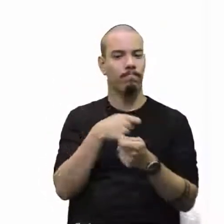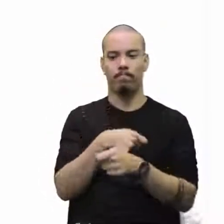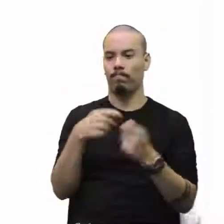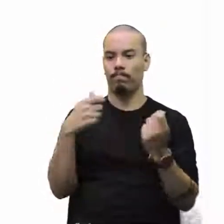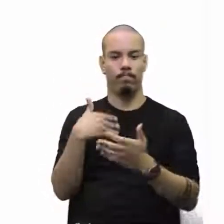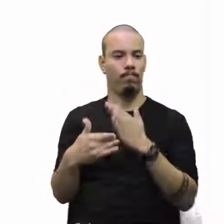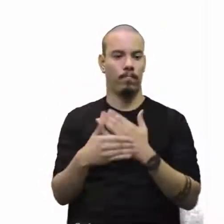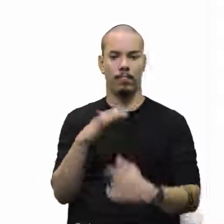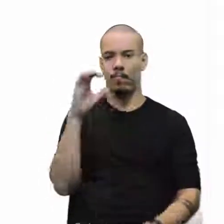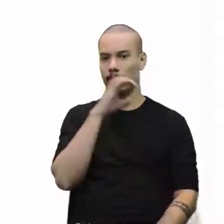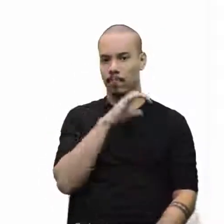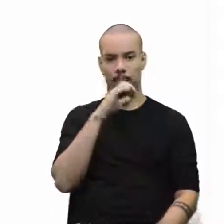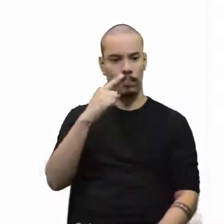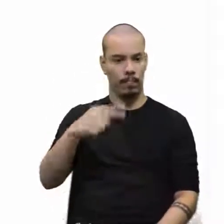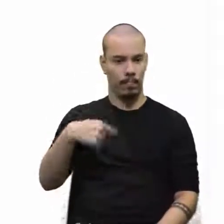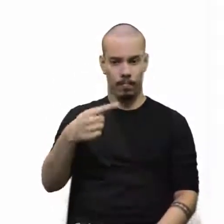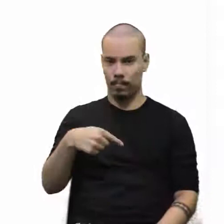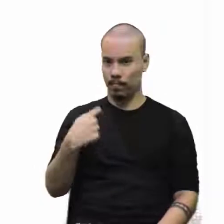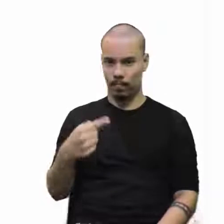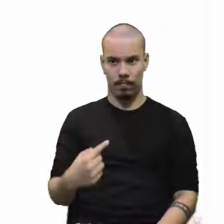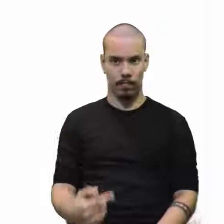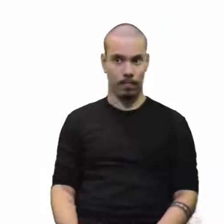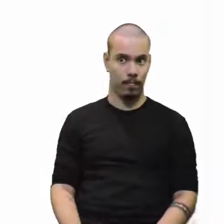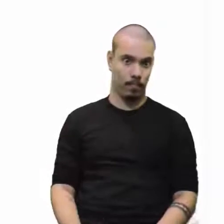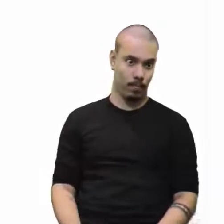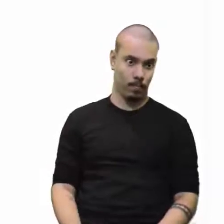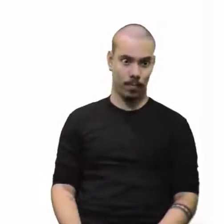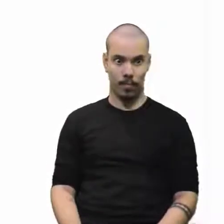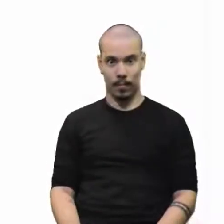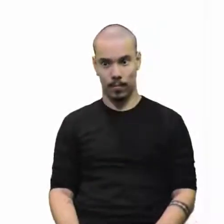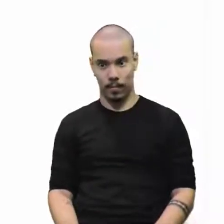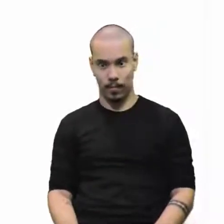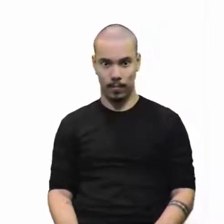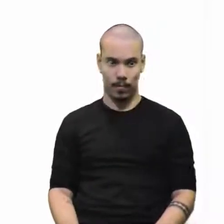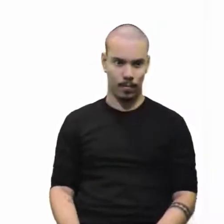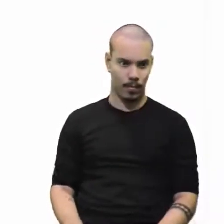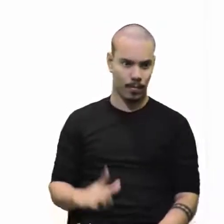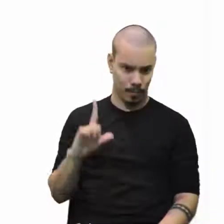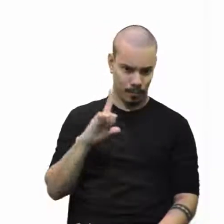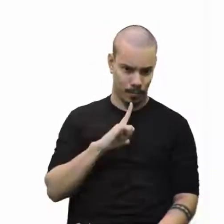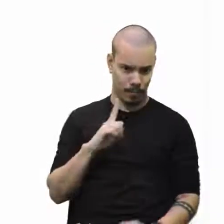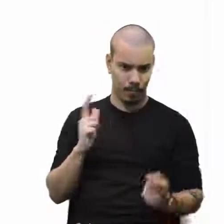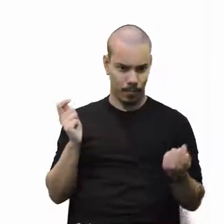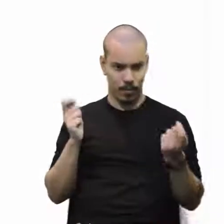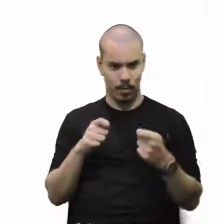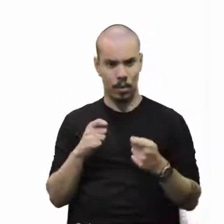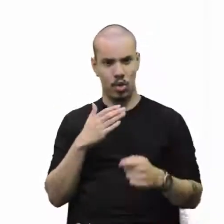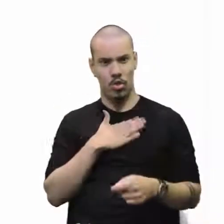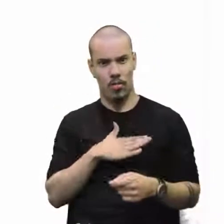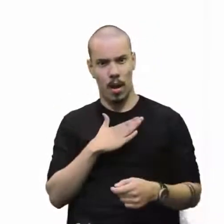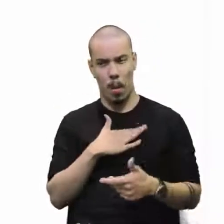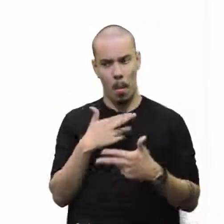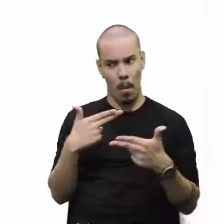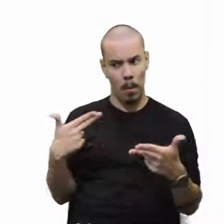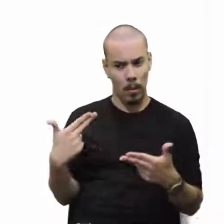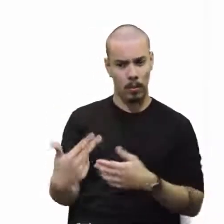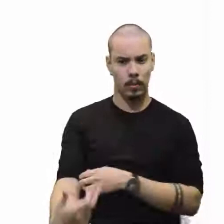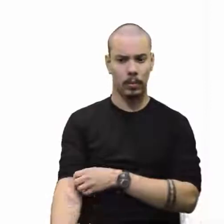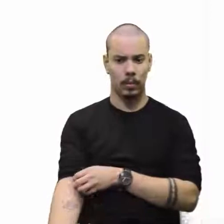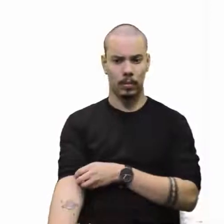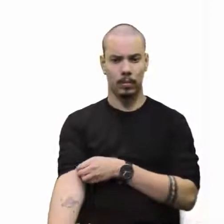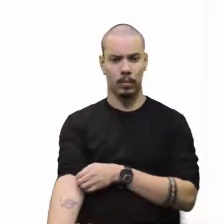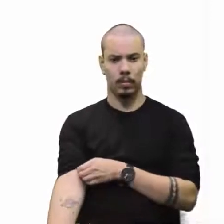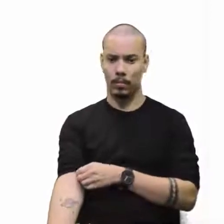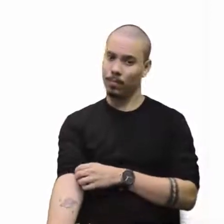da rapidez com que a espira é girada? Será que isso tem a ver? Será que quando eu giro devagar é uma coisa? Então, olha só,